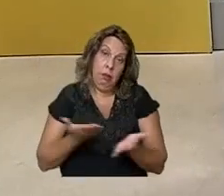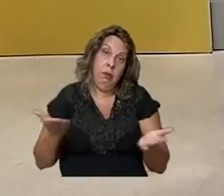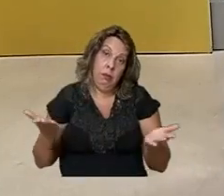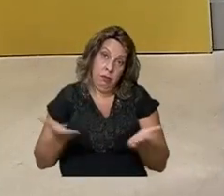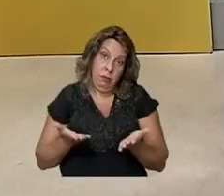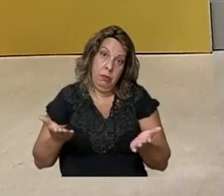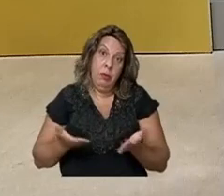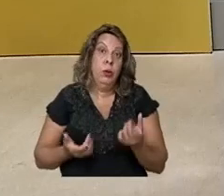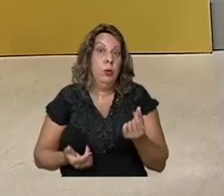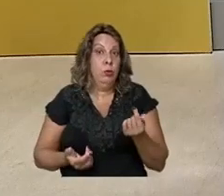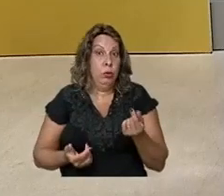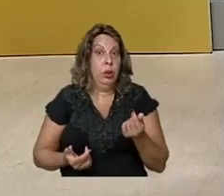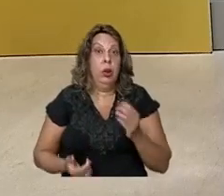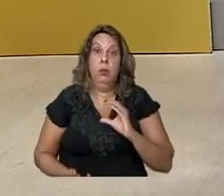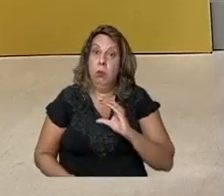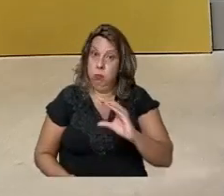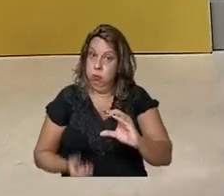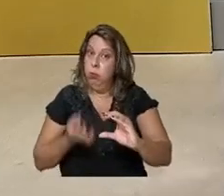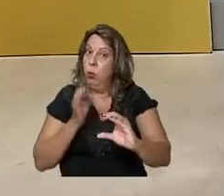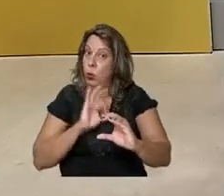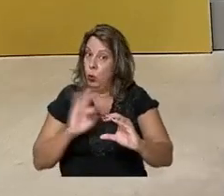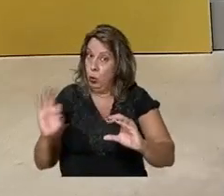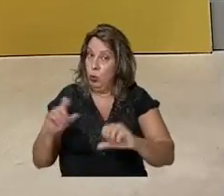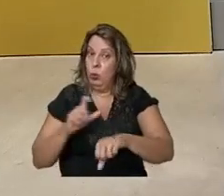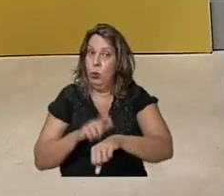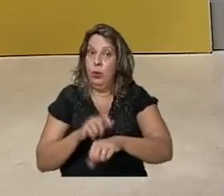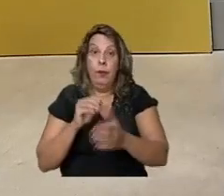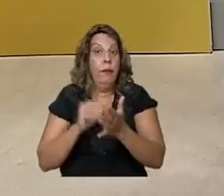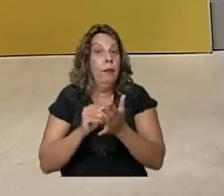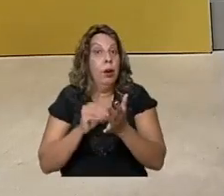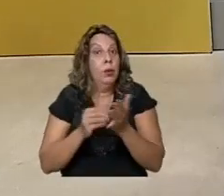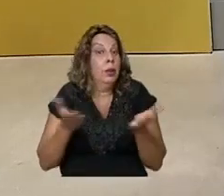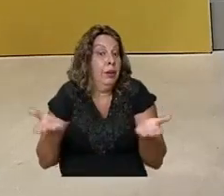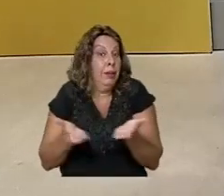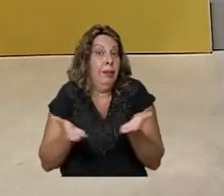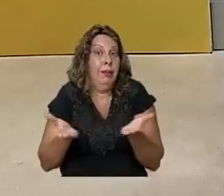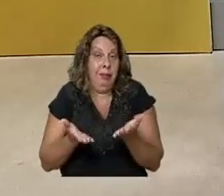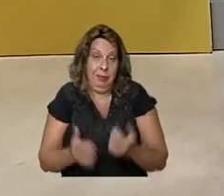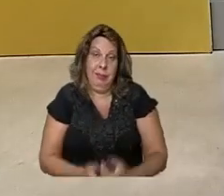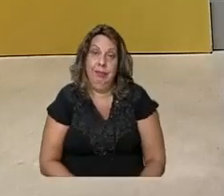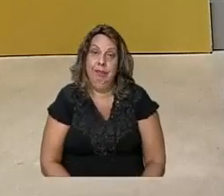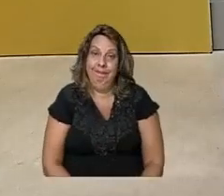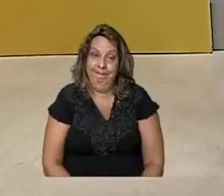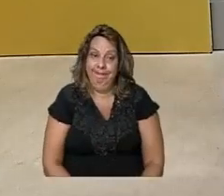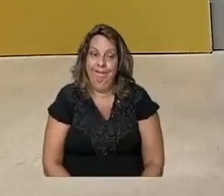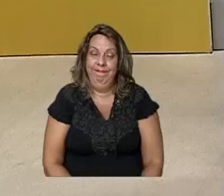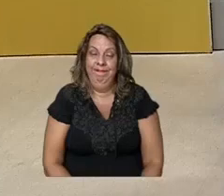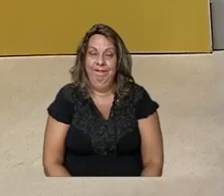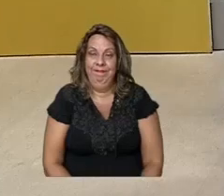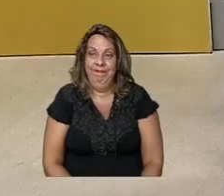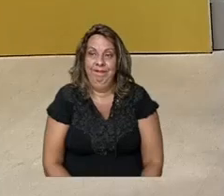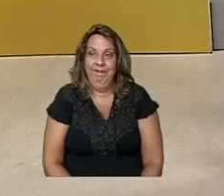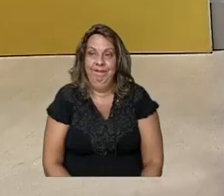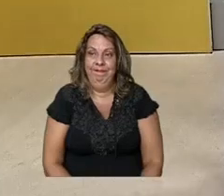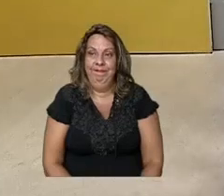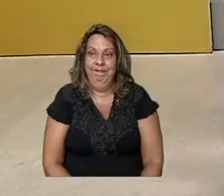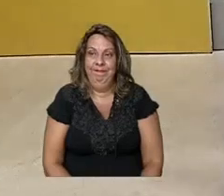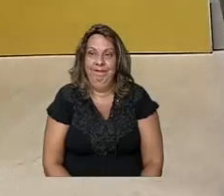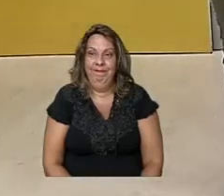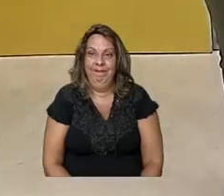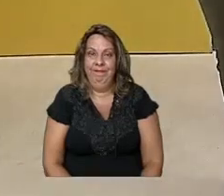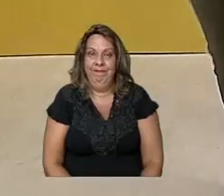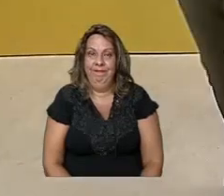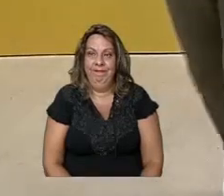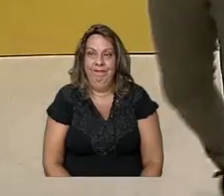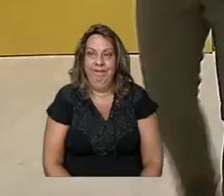muita gente esse din-din chega em ótima hora. Mas ainda falta mais contemplados de hoje, né? Ó, vamos completar esse time de 50 contemplados, tá bom? Só